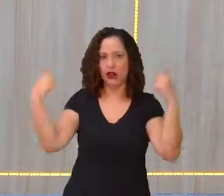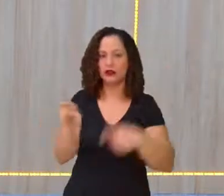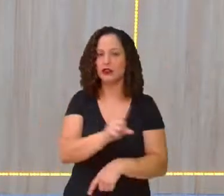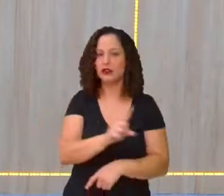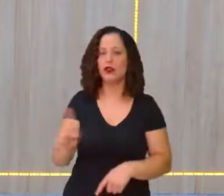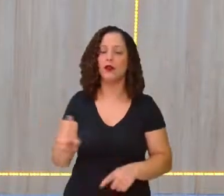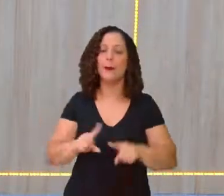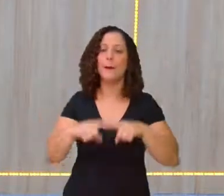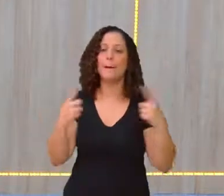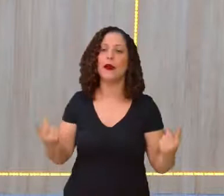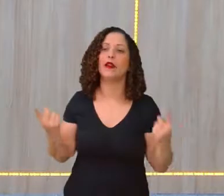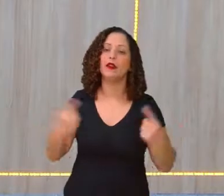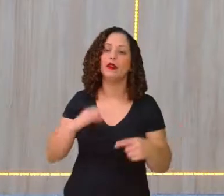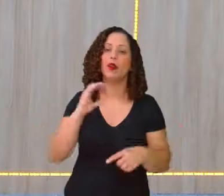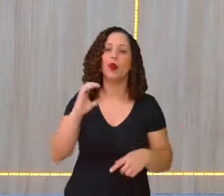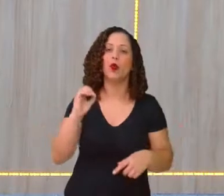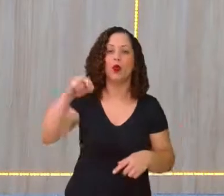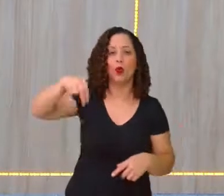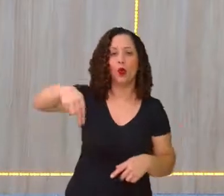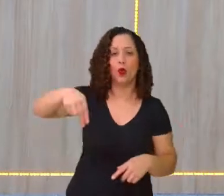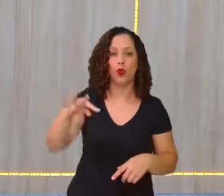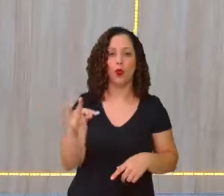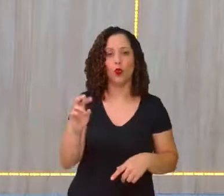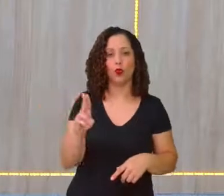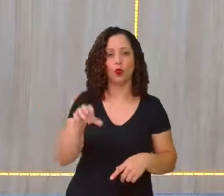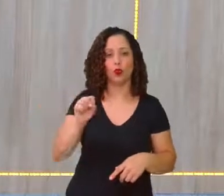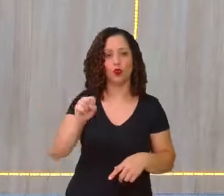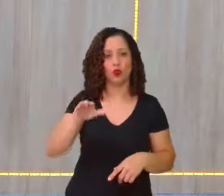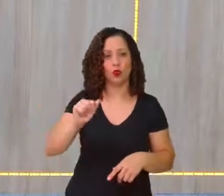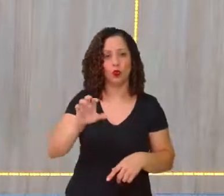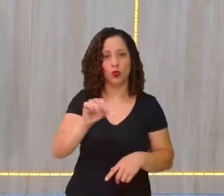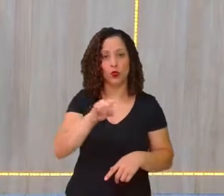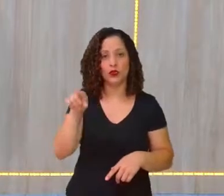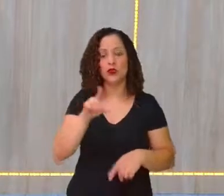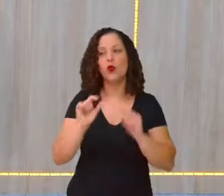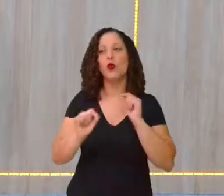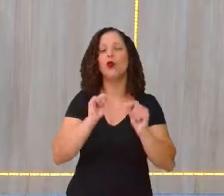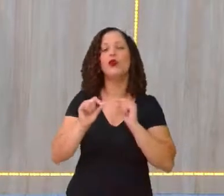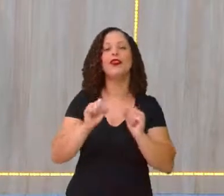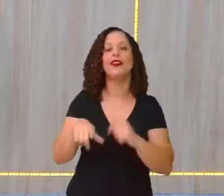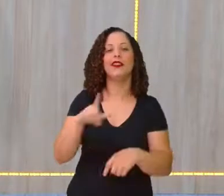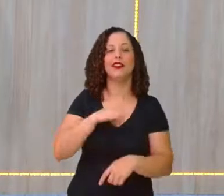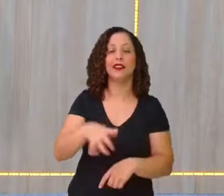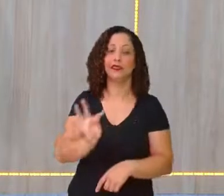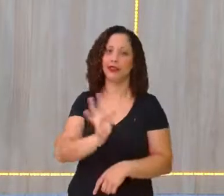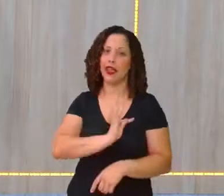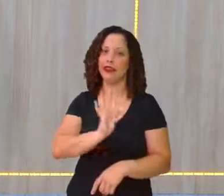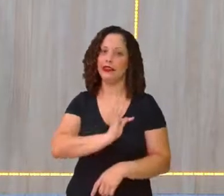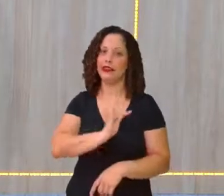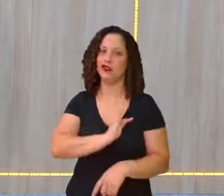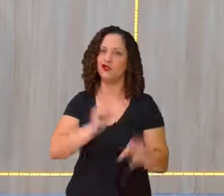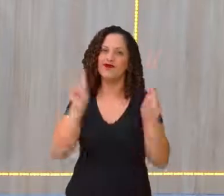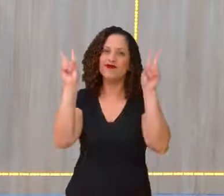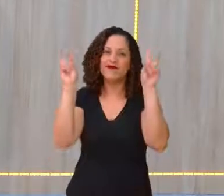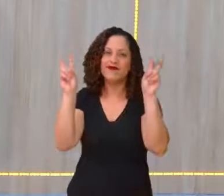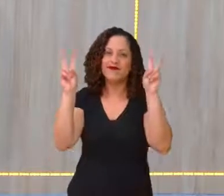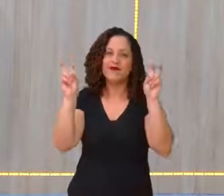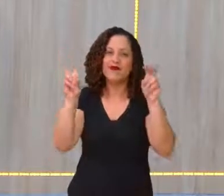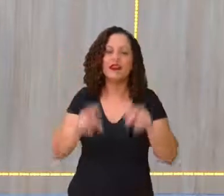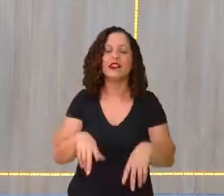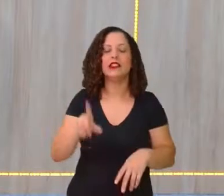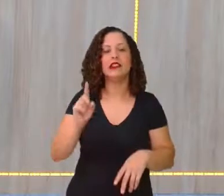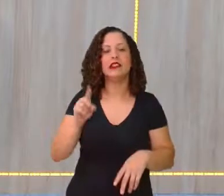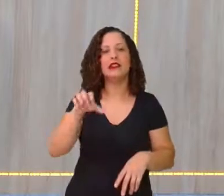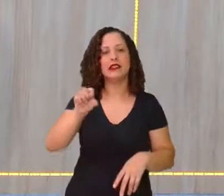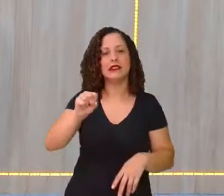porque existem tanto técnicas que são chamadas de sacrifício, eu uso entre aspas porque, mais uma vez, não